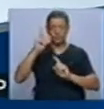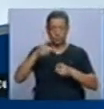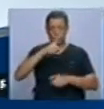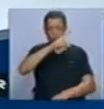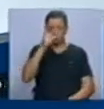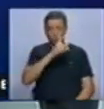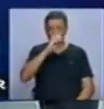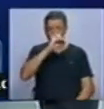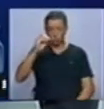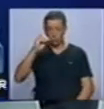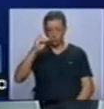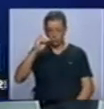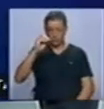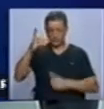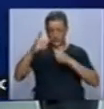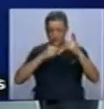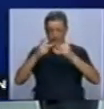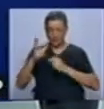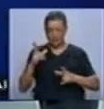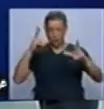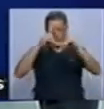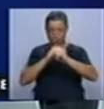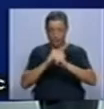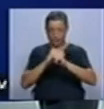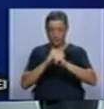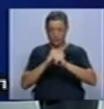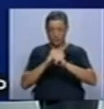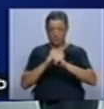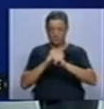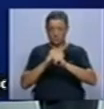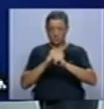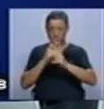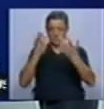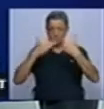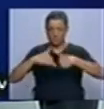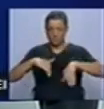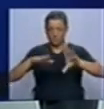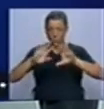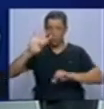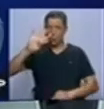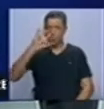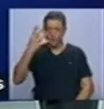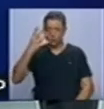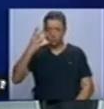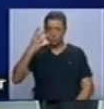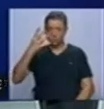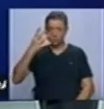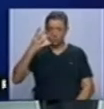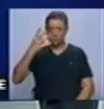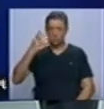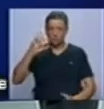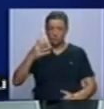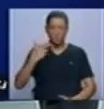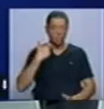verdade. É uma nova estrela, uma estrela pulsante. Se calhar tão nova como isso, não foi uma, foram logo quatro. 4